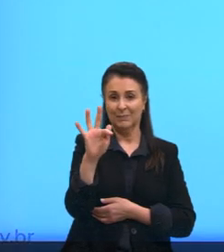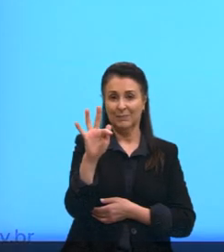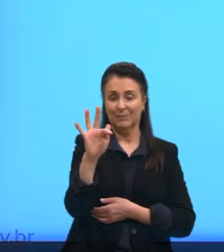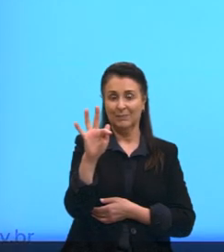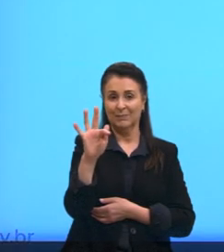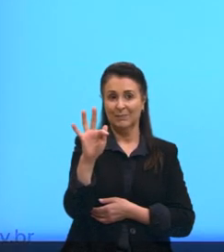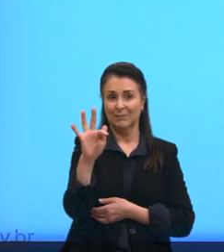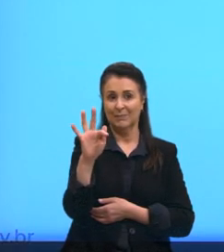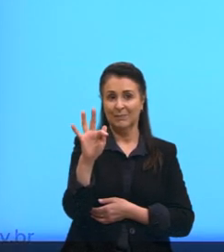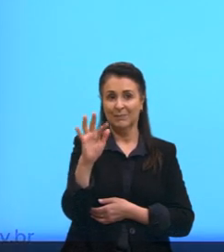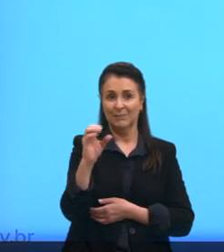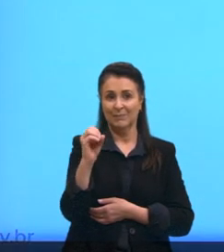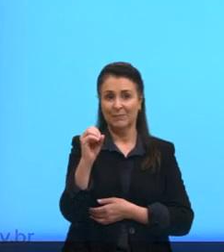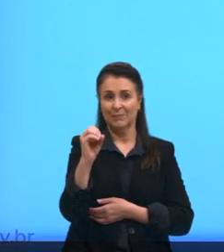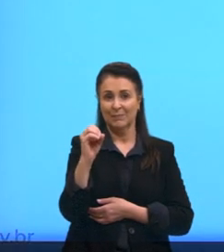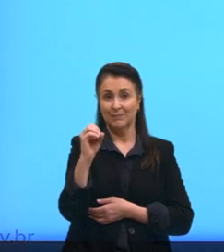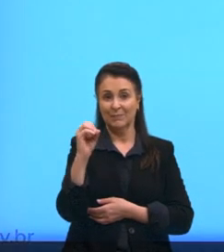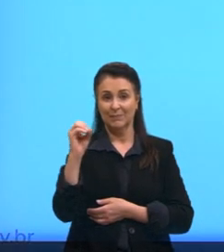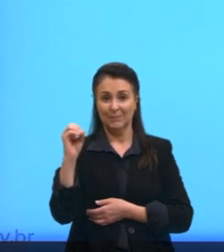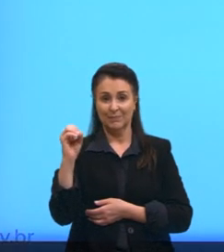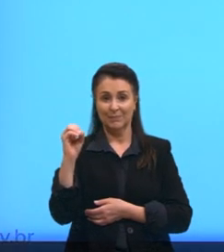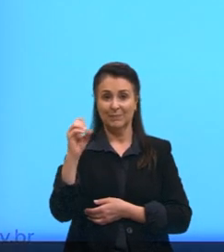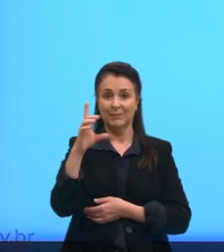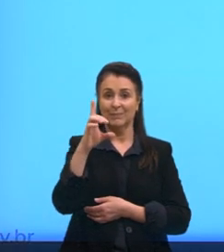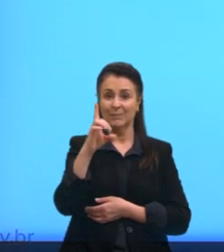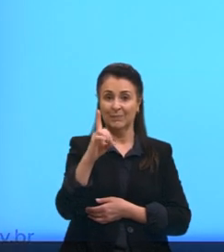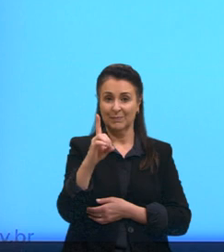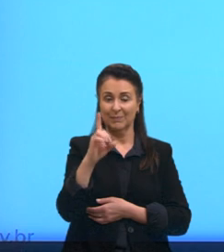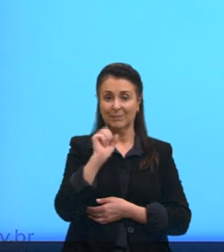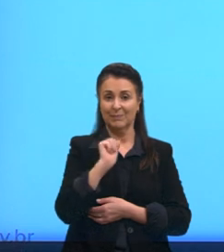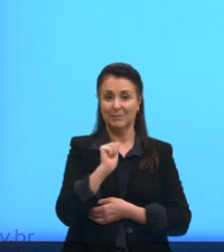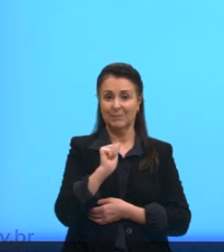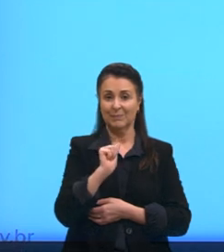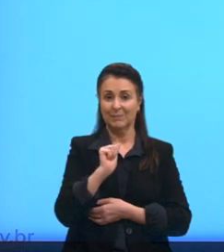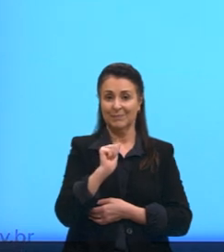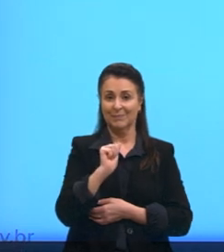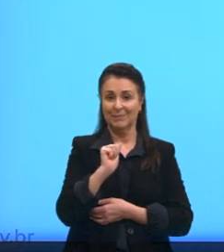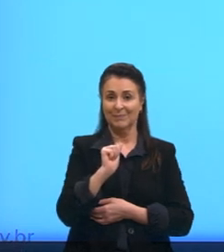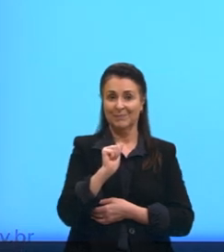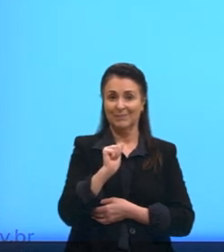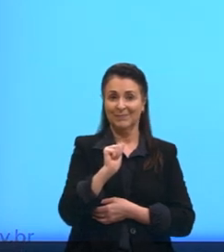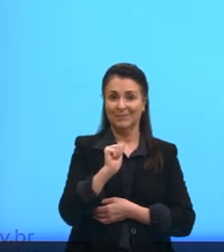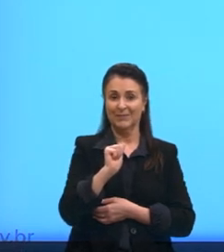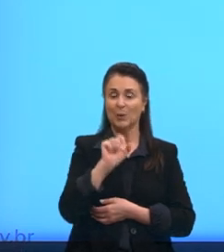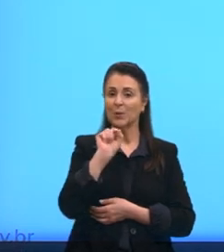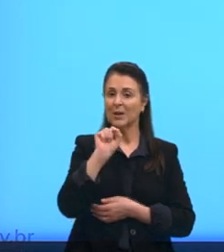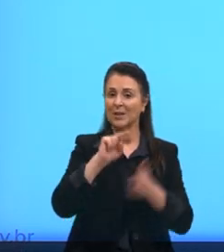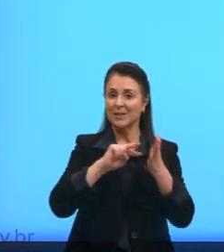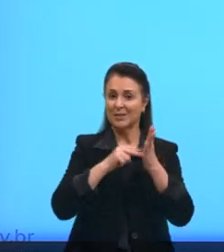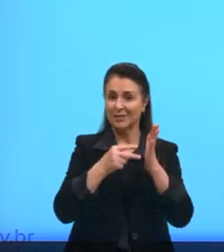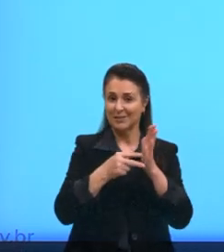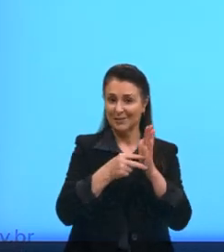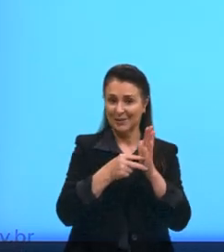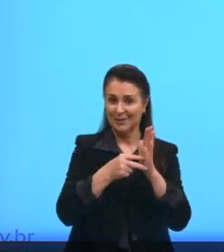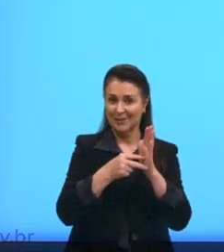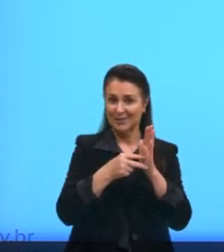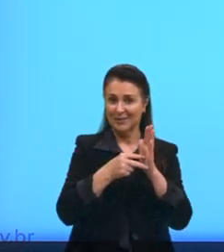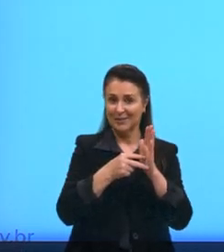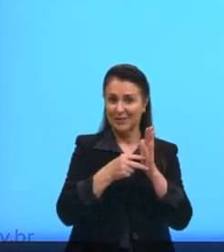o f o d food fast food